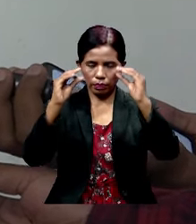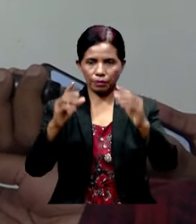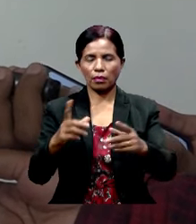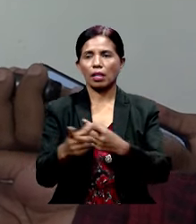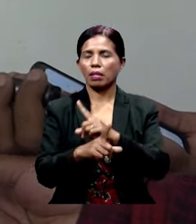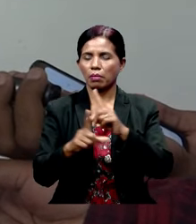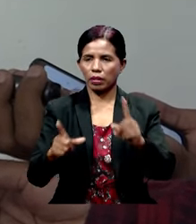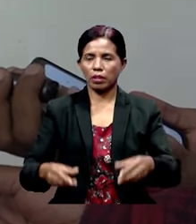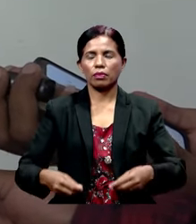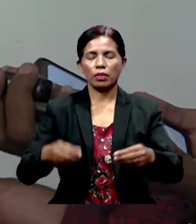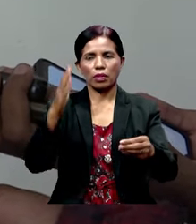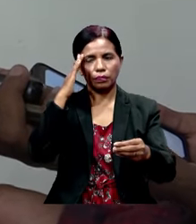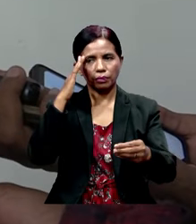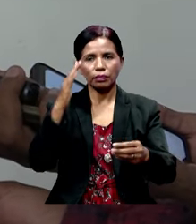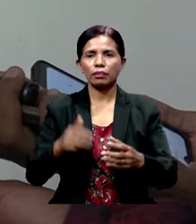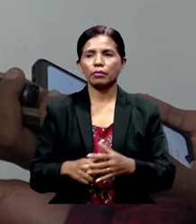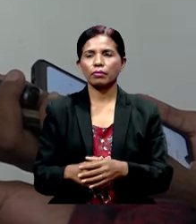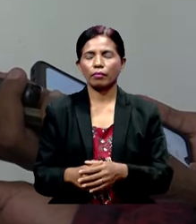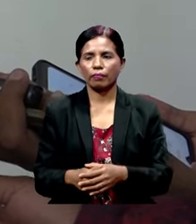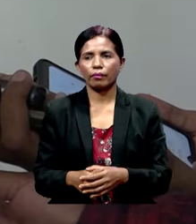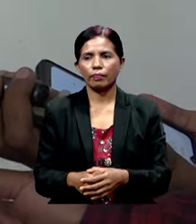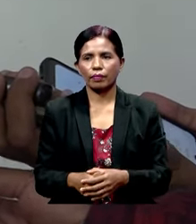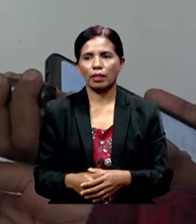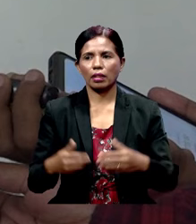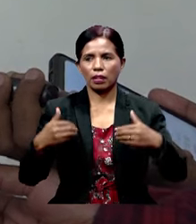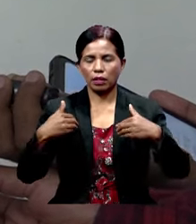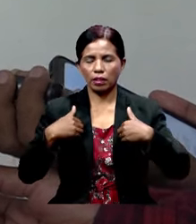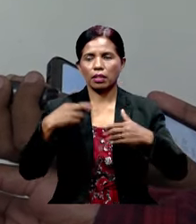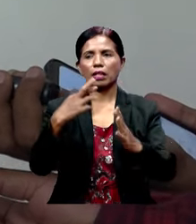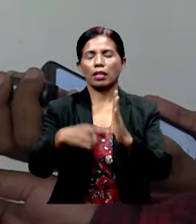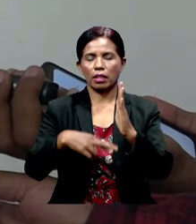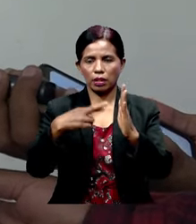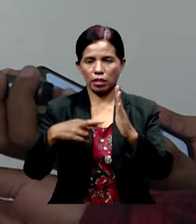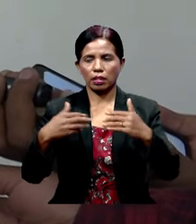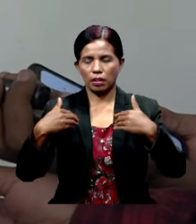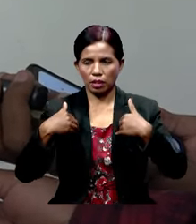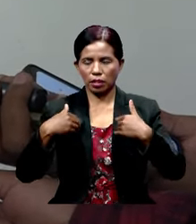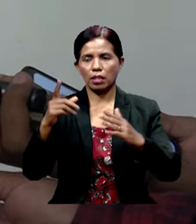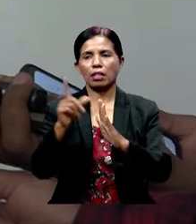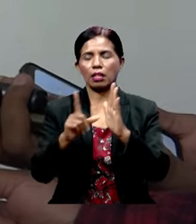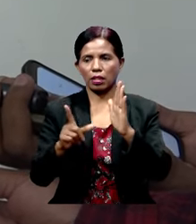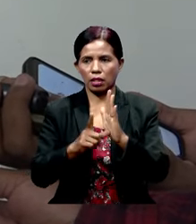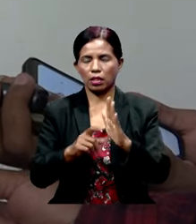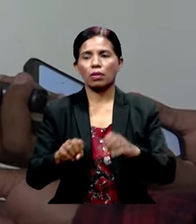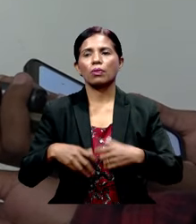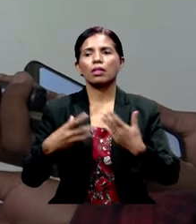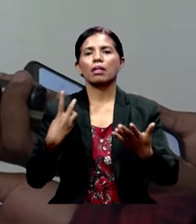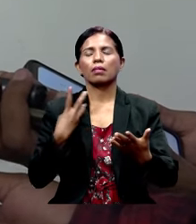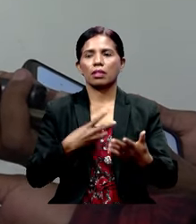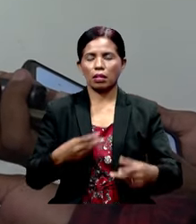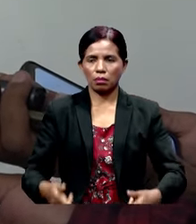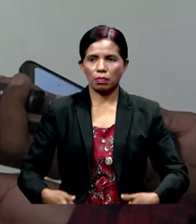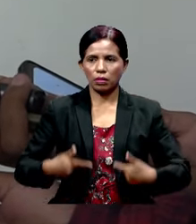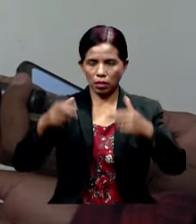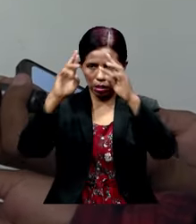expressão mos ia nenia normas ia nenia regras ia nenia ética ra sequência mak ita moris ne